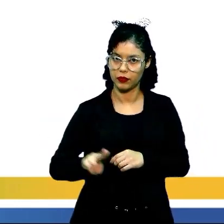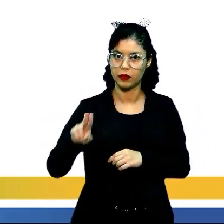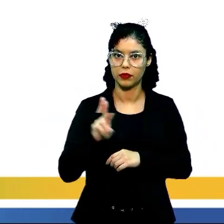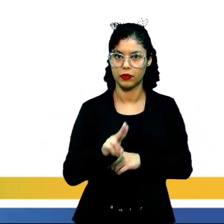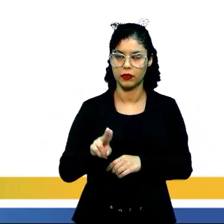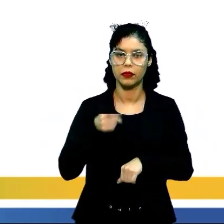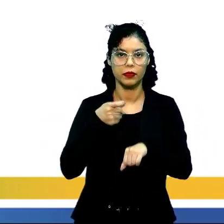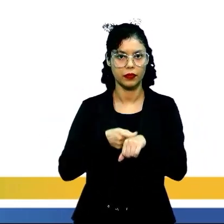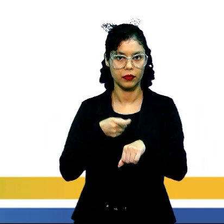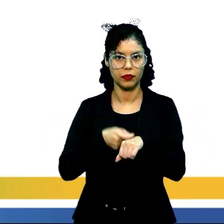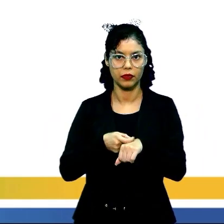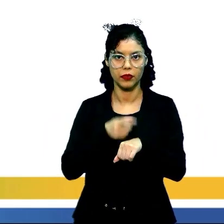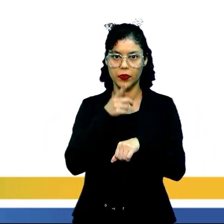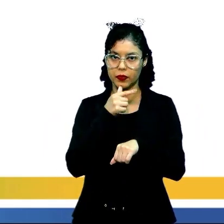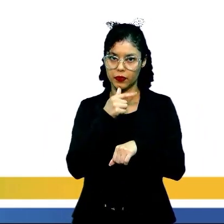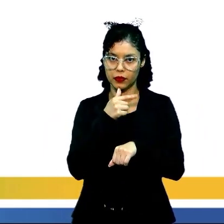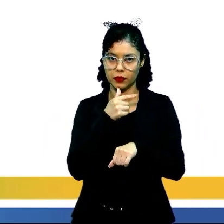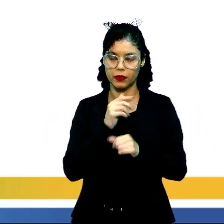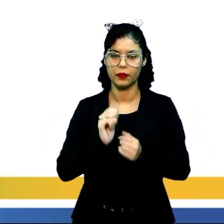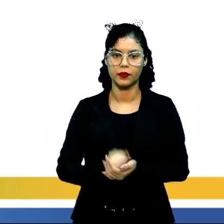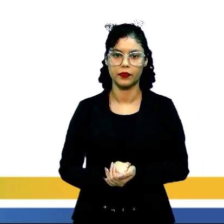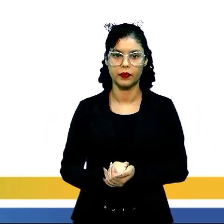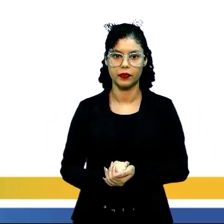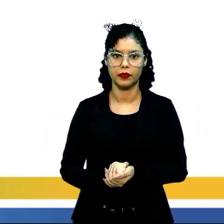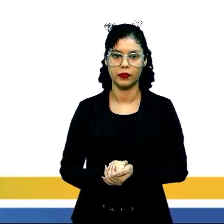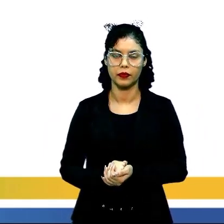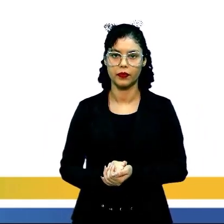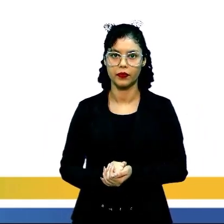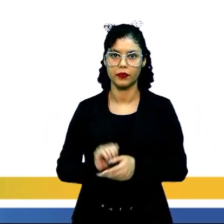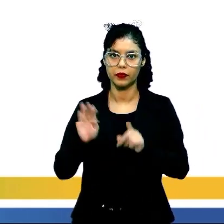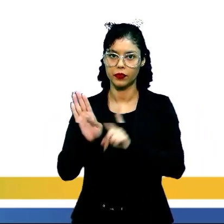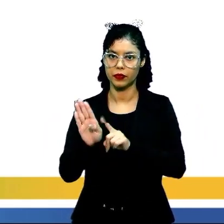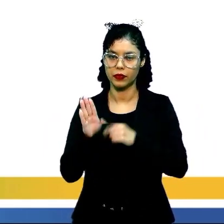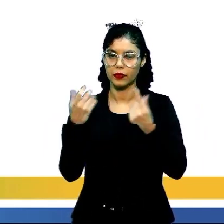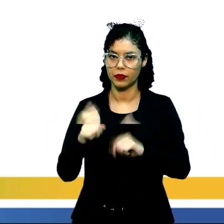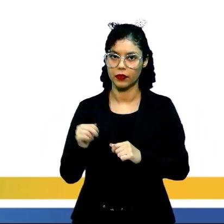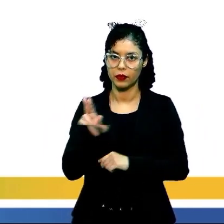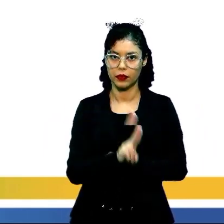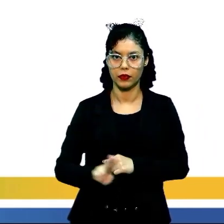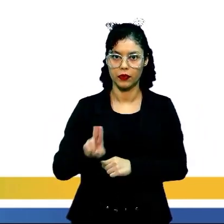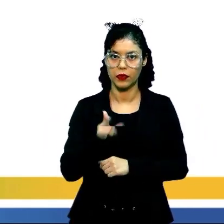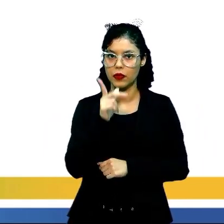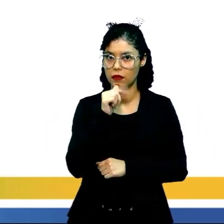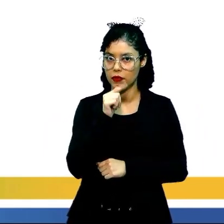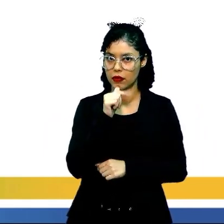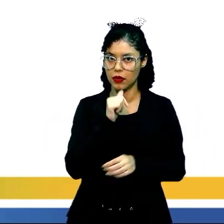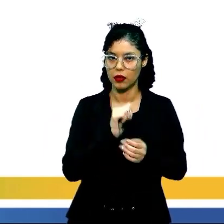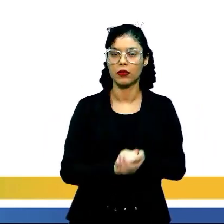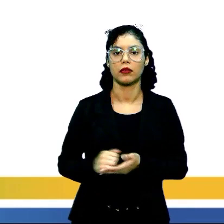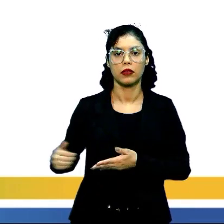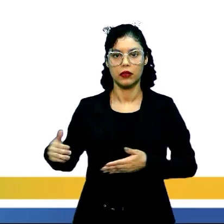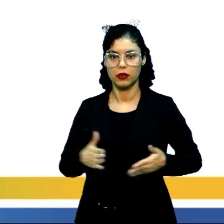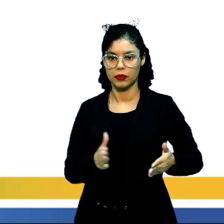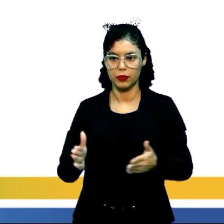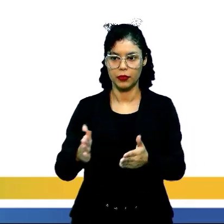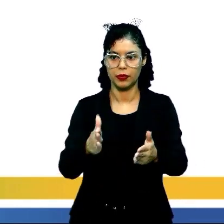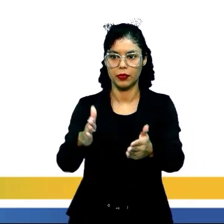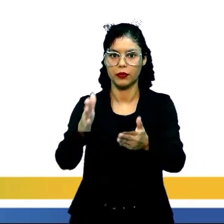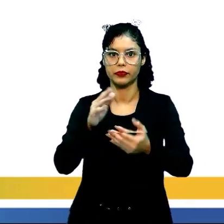um sólido e um líquido. A levigação, há a necessidade de se utilizar água corrente para separar a